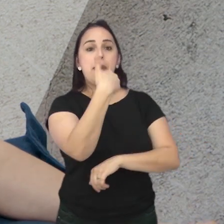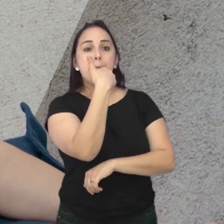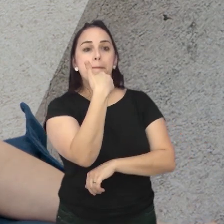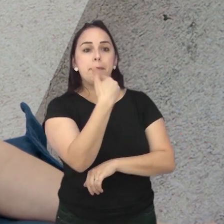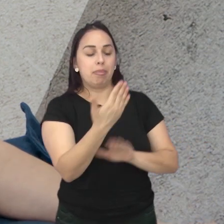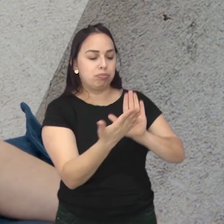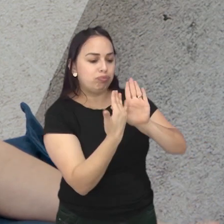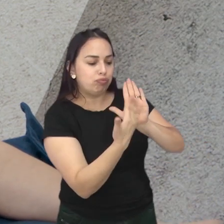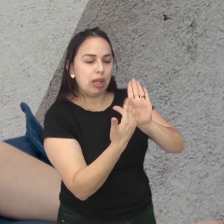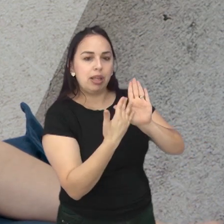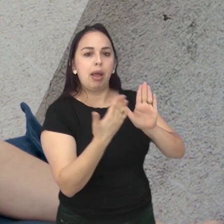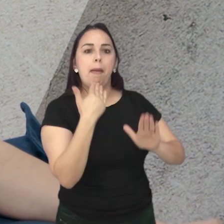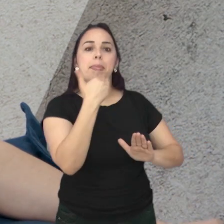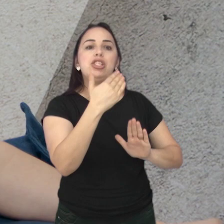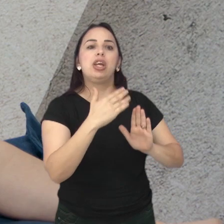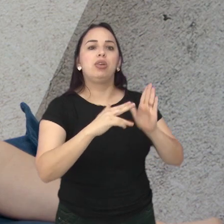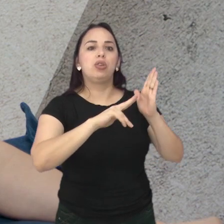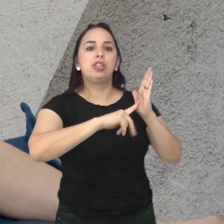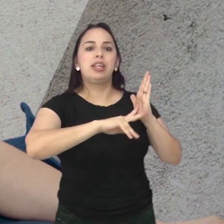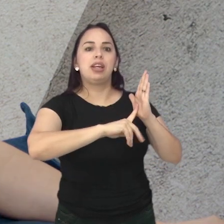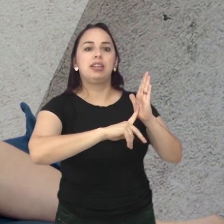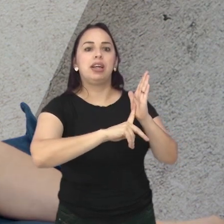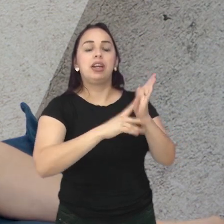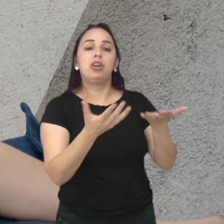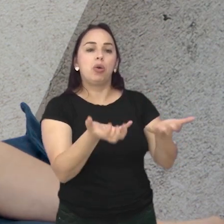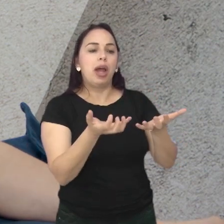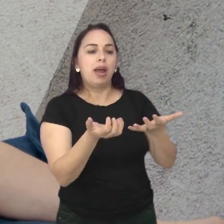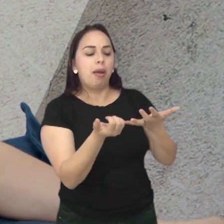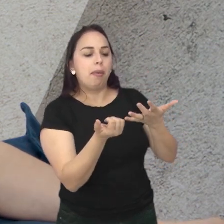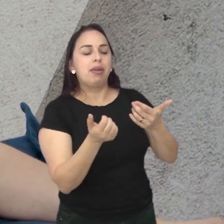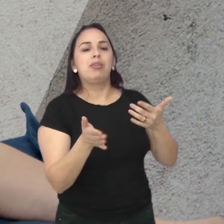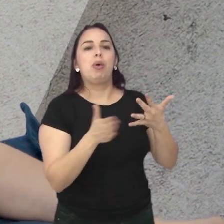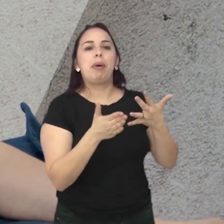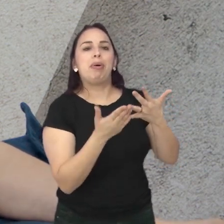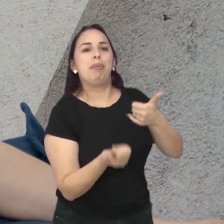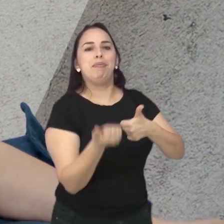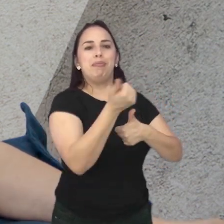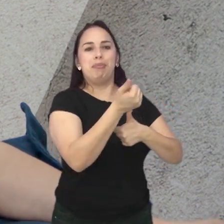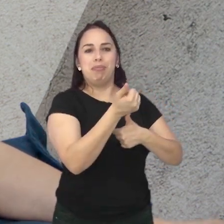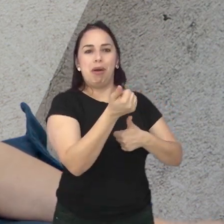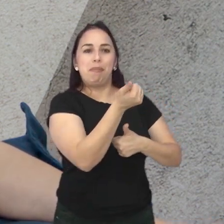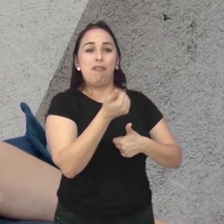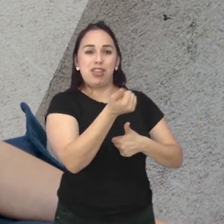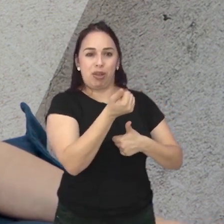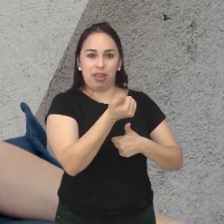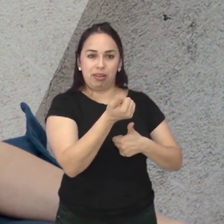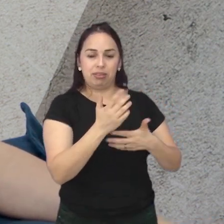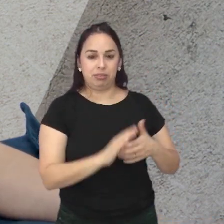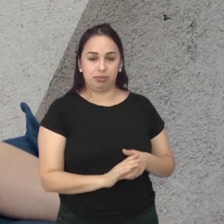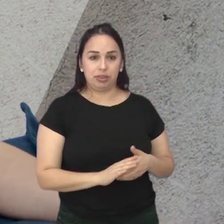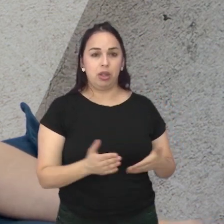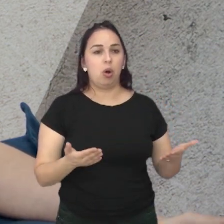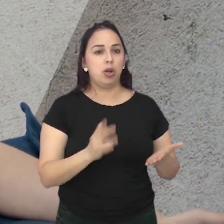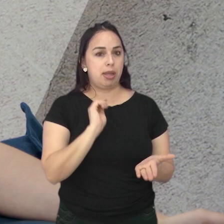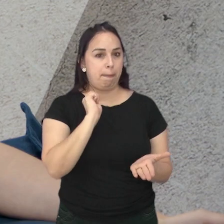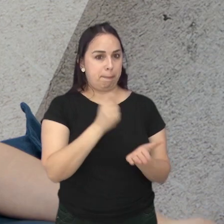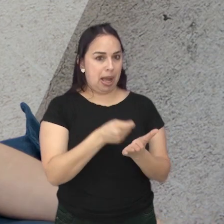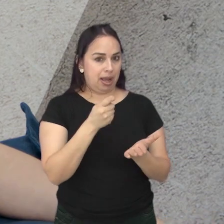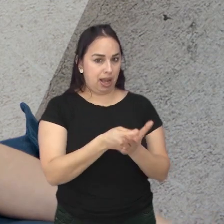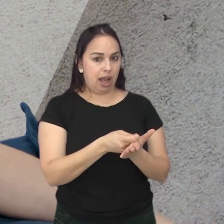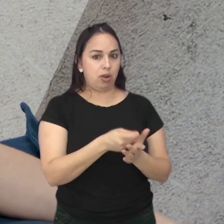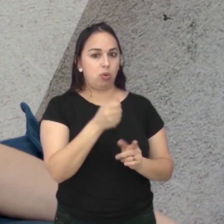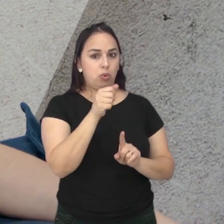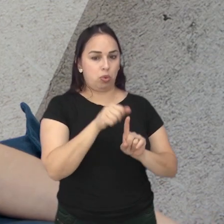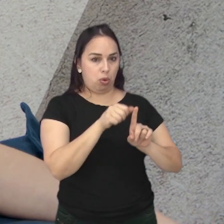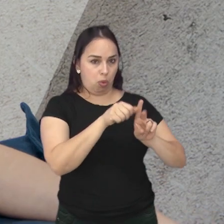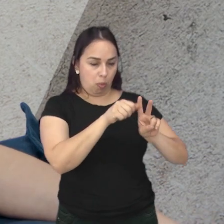uma solicitação no sindicato para me profissionalizar e recebi meu registro. Hoje, você paga cerca